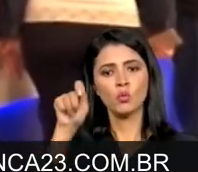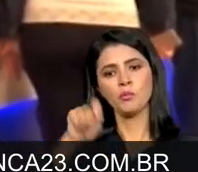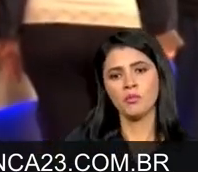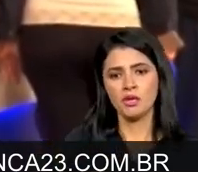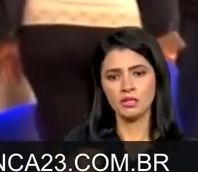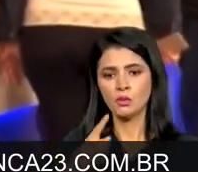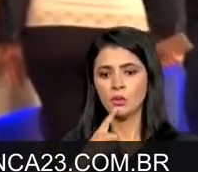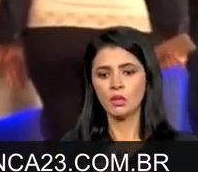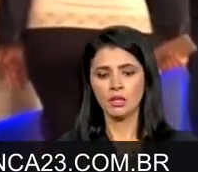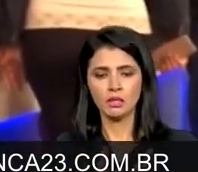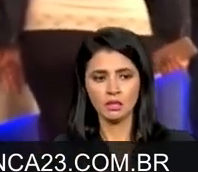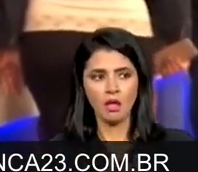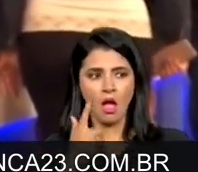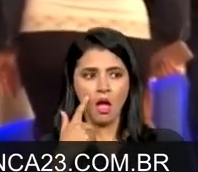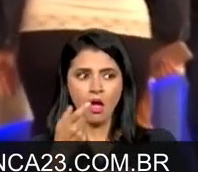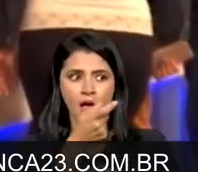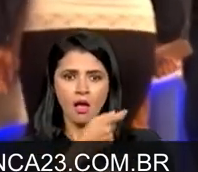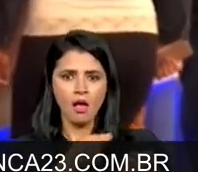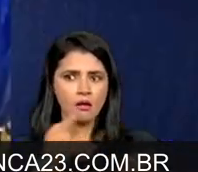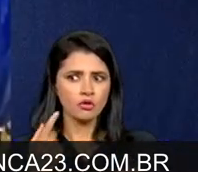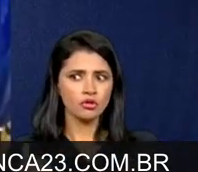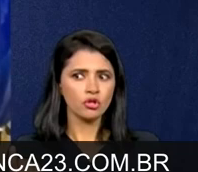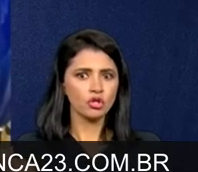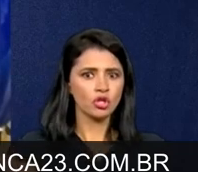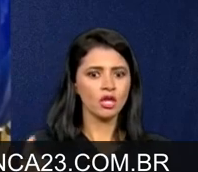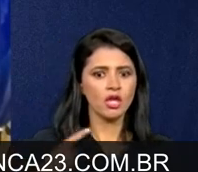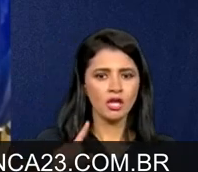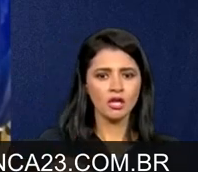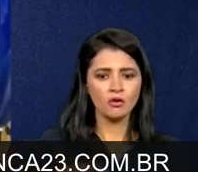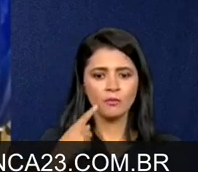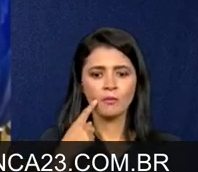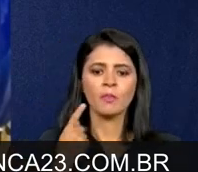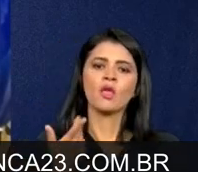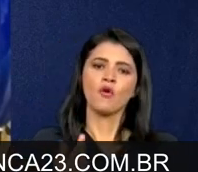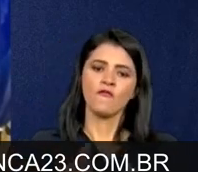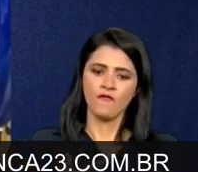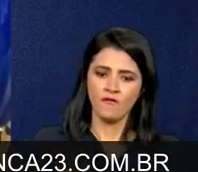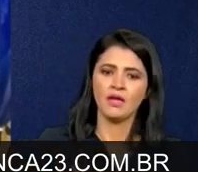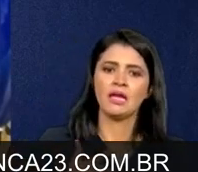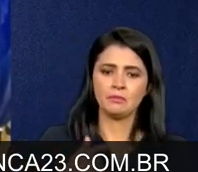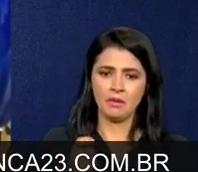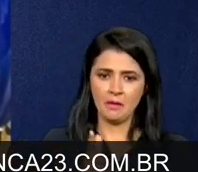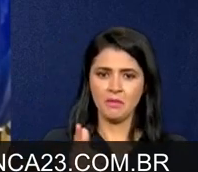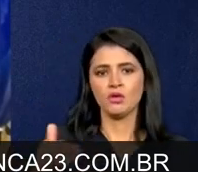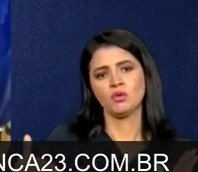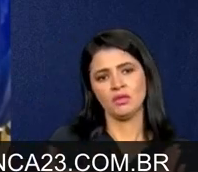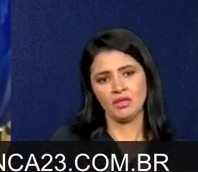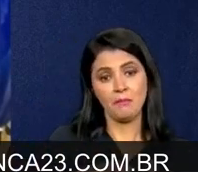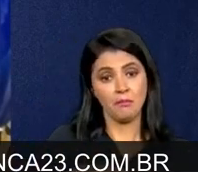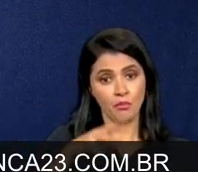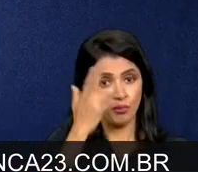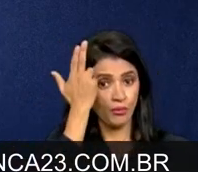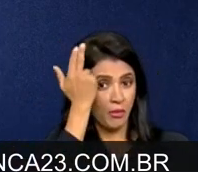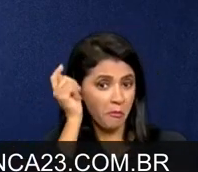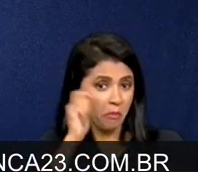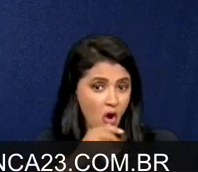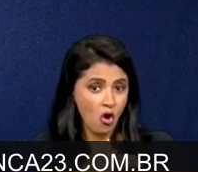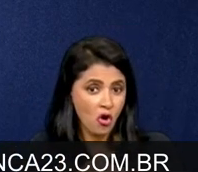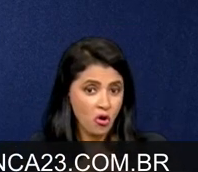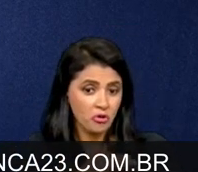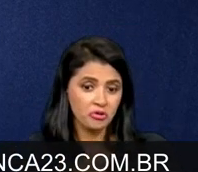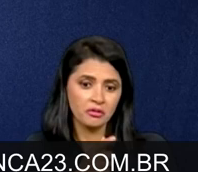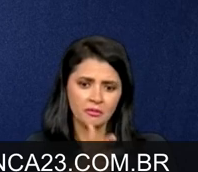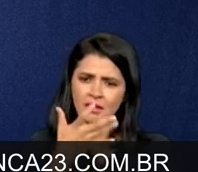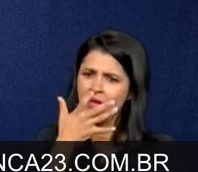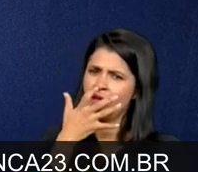O comércio fica de olho nesse recurso extra. Oferece o pagamento com FGTS até para o ovo de Páscoa. A promoção